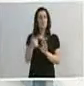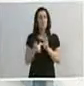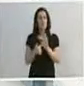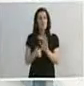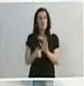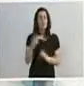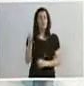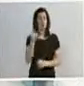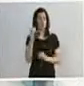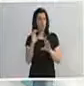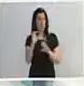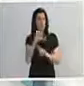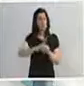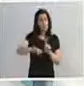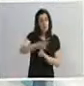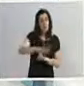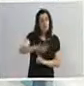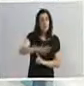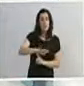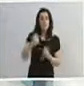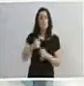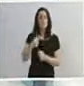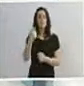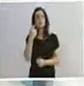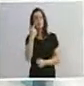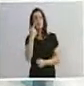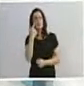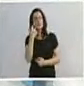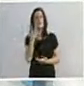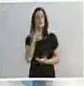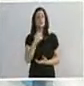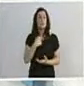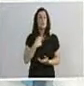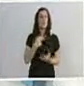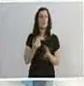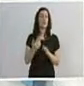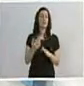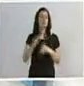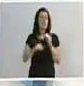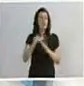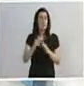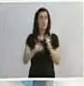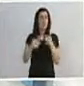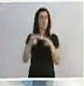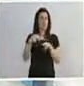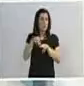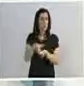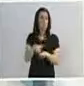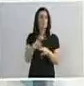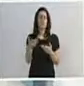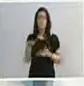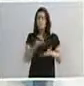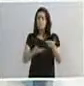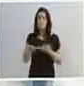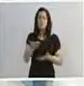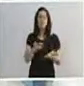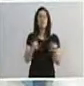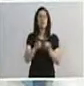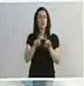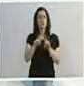para a sociedade, para a comunidade, para aqueles que precisam e querem praticar o skate. É uma forma de interação, de congraçamento e principalmente